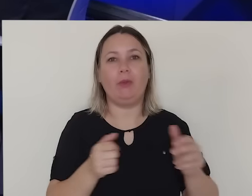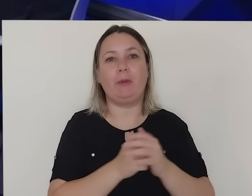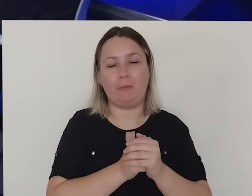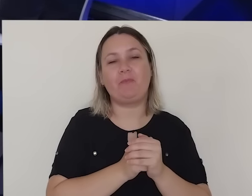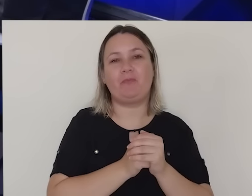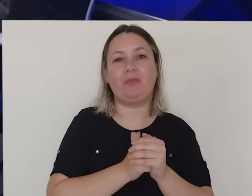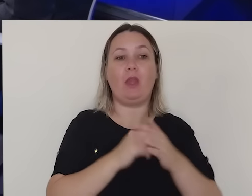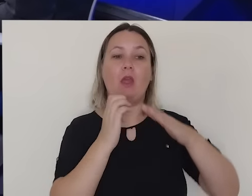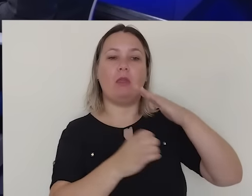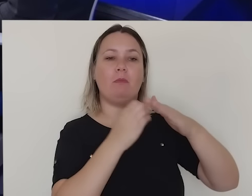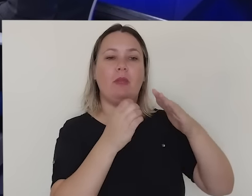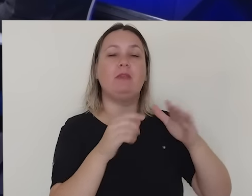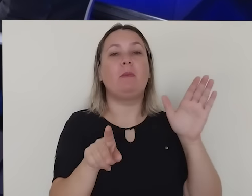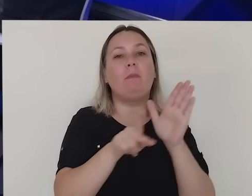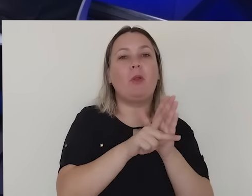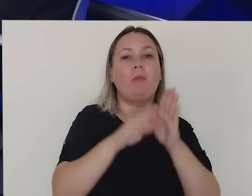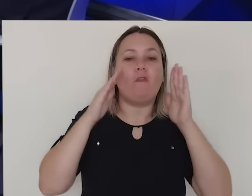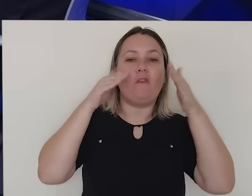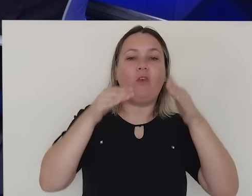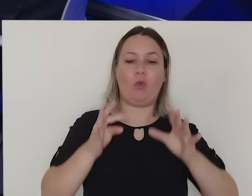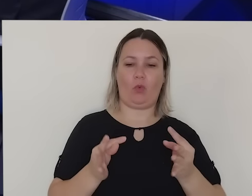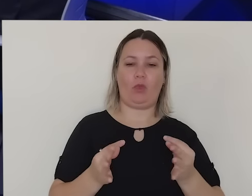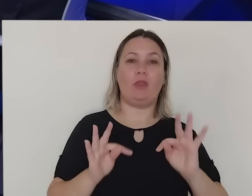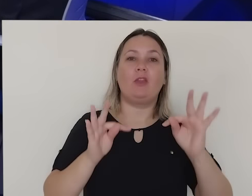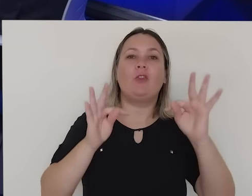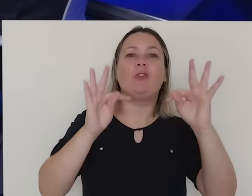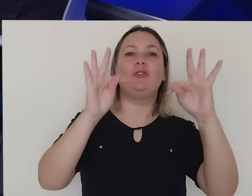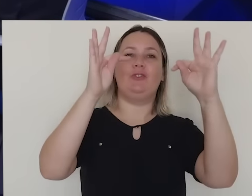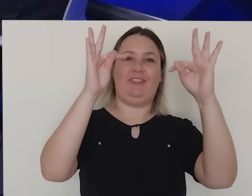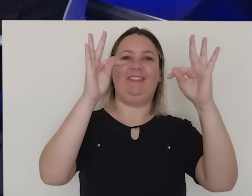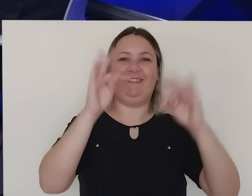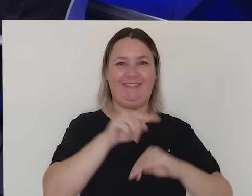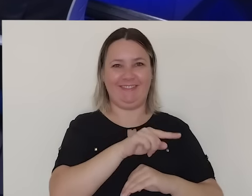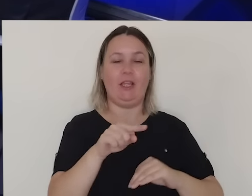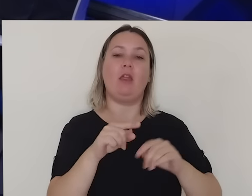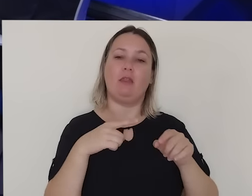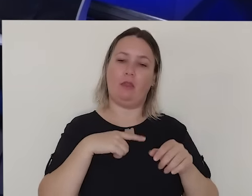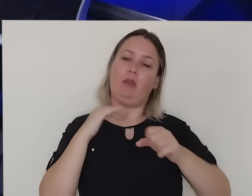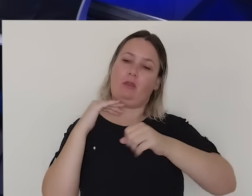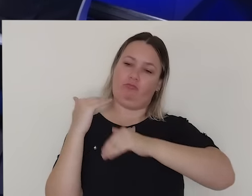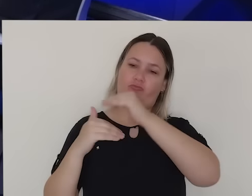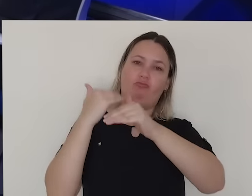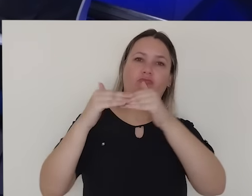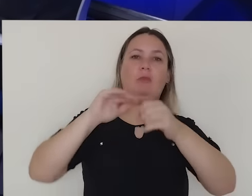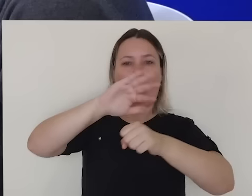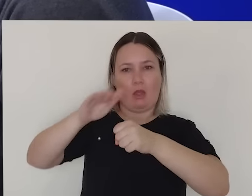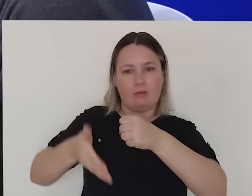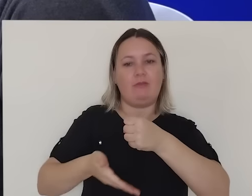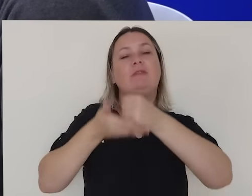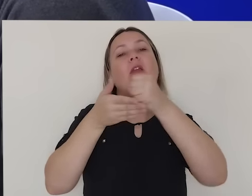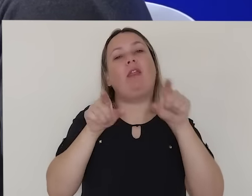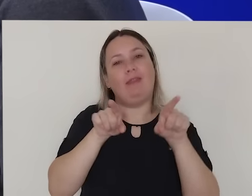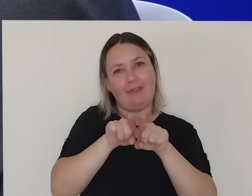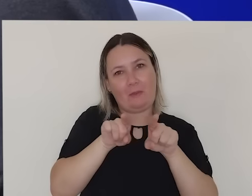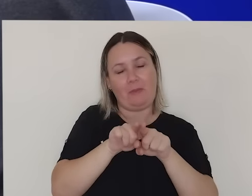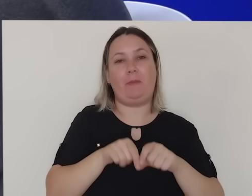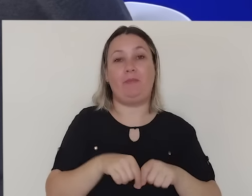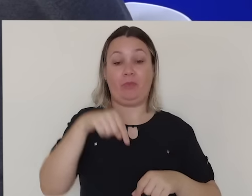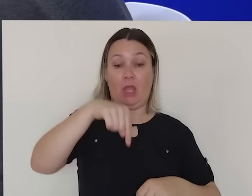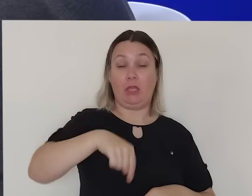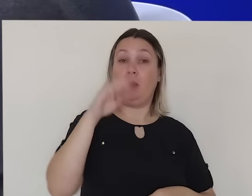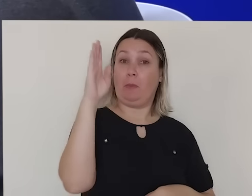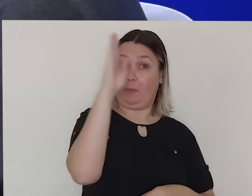empresa de tecnologia focada no verde né focada no no desenvolvimento sustentável então a de fabrica eh no Brasil presente há